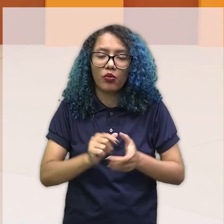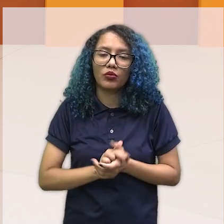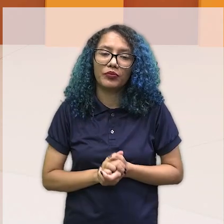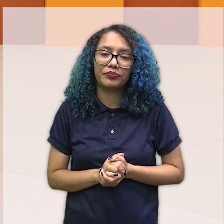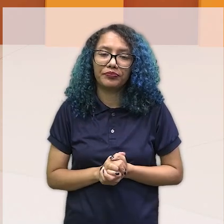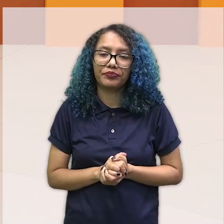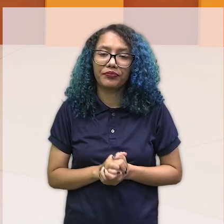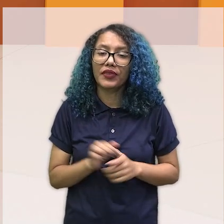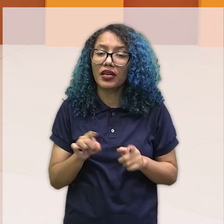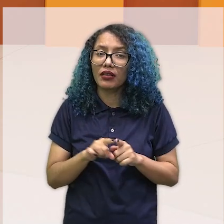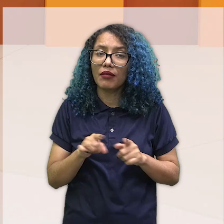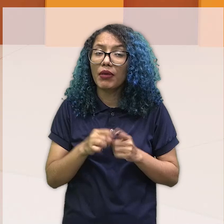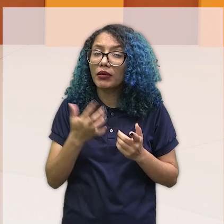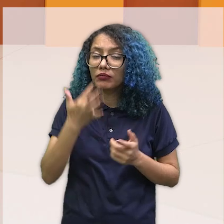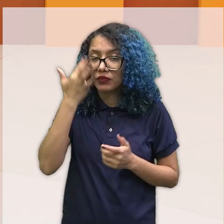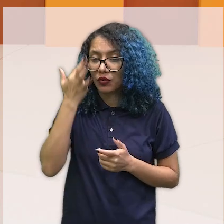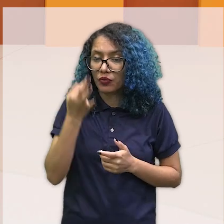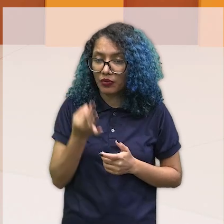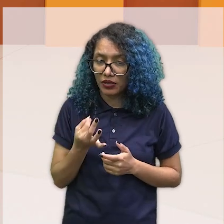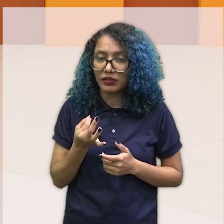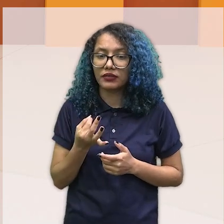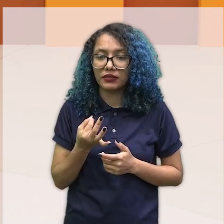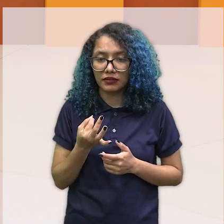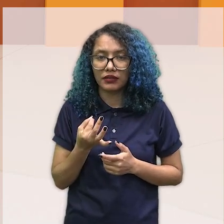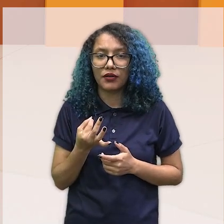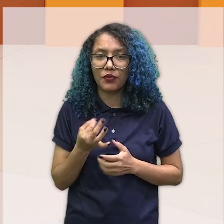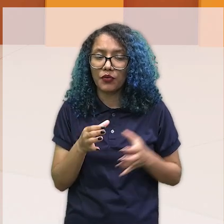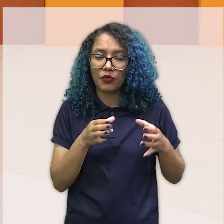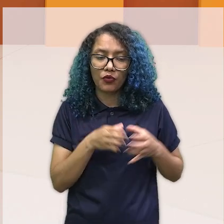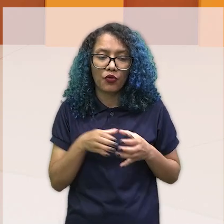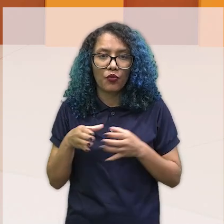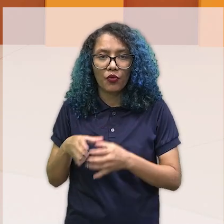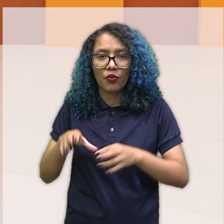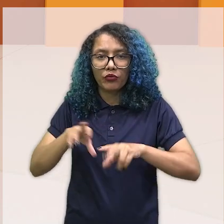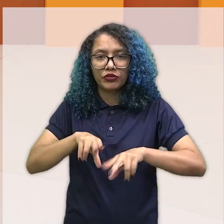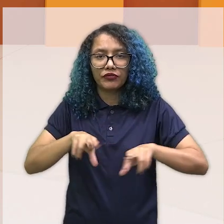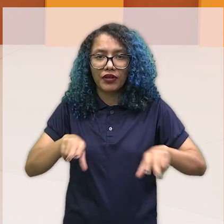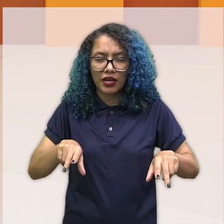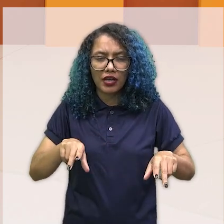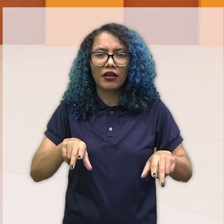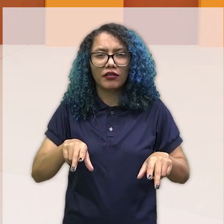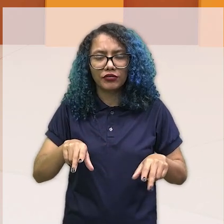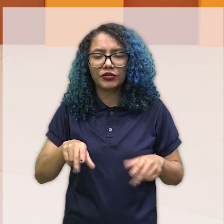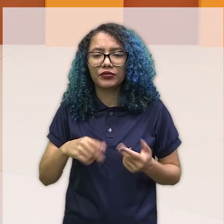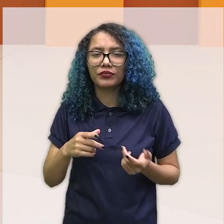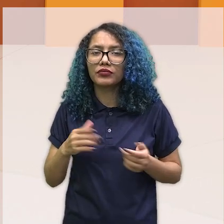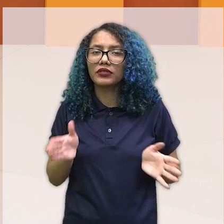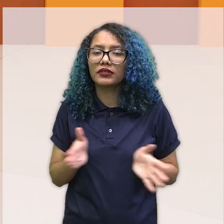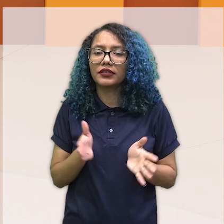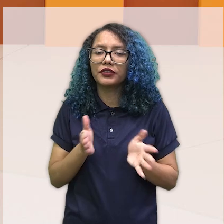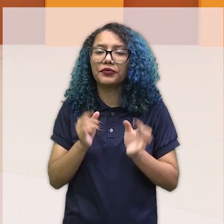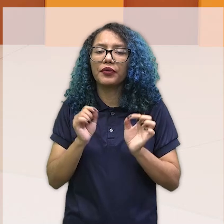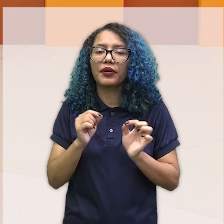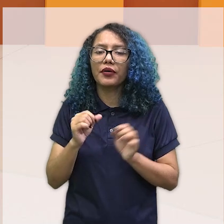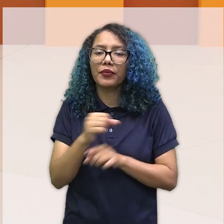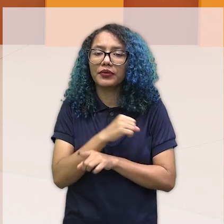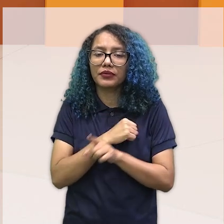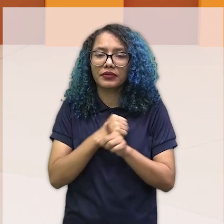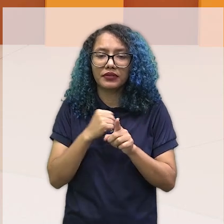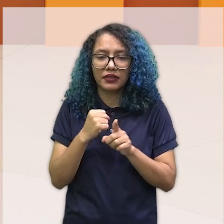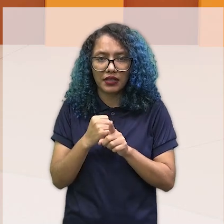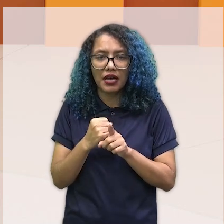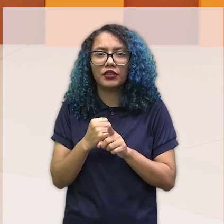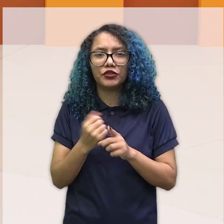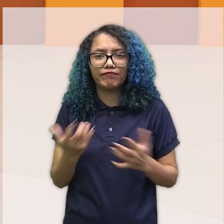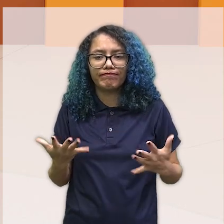a compreensão entre diferentes grupos, e isso acaba contribuindo para o quê? Para uma sociedade